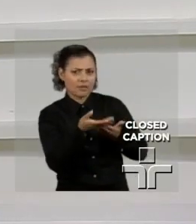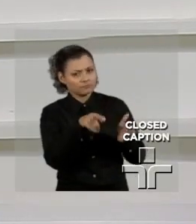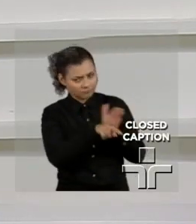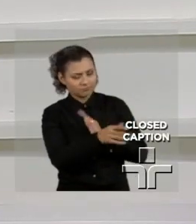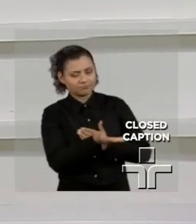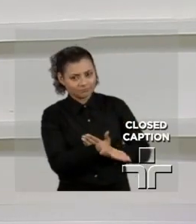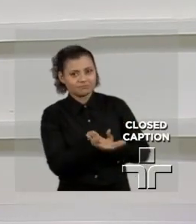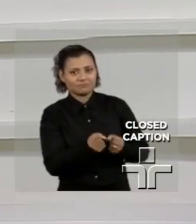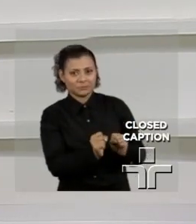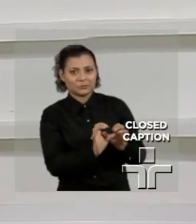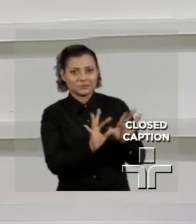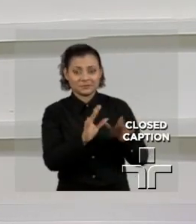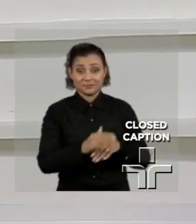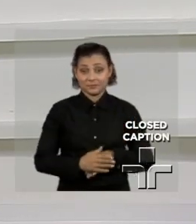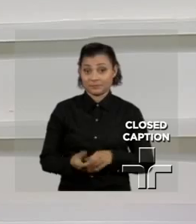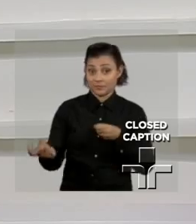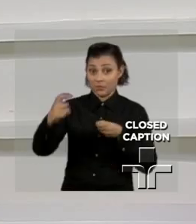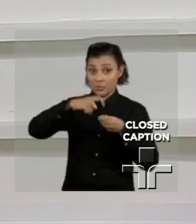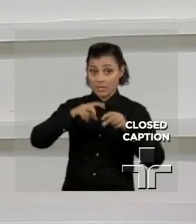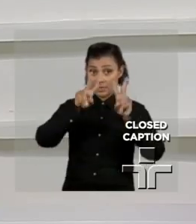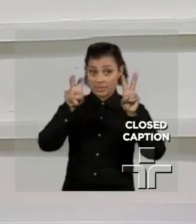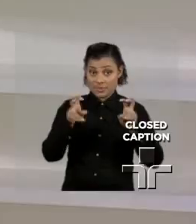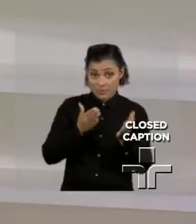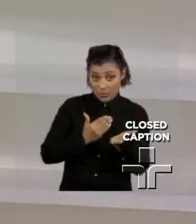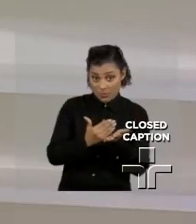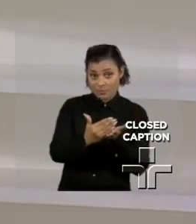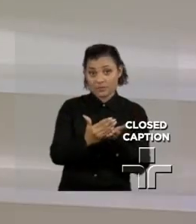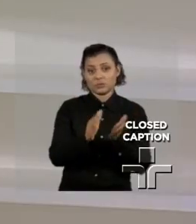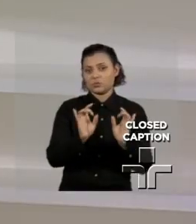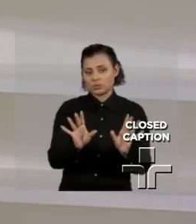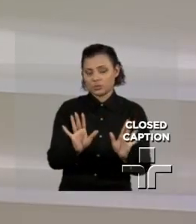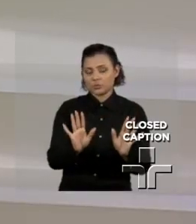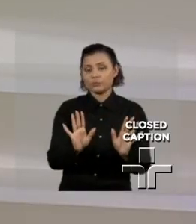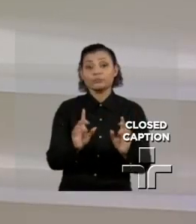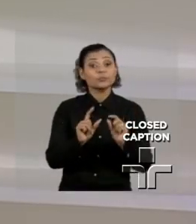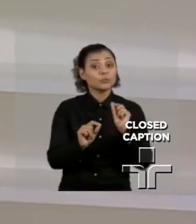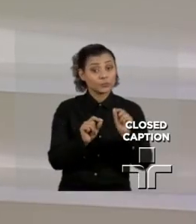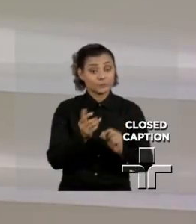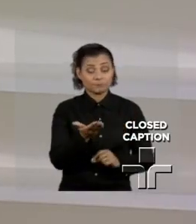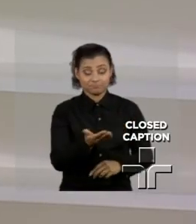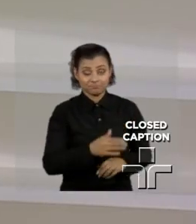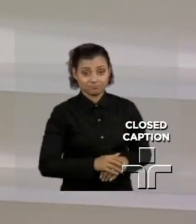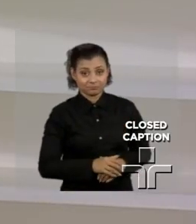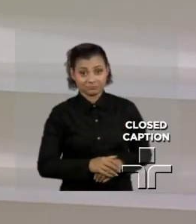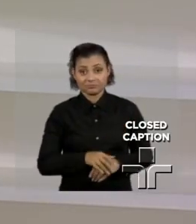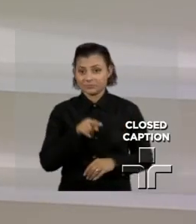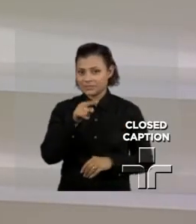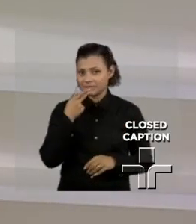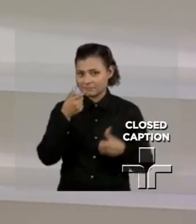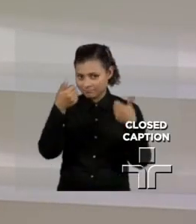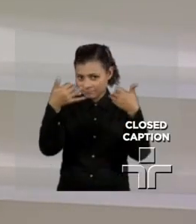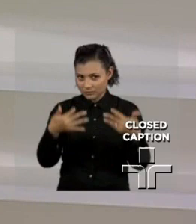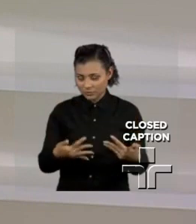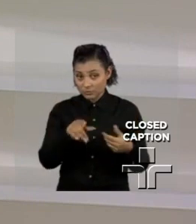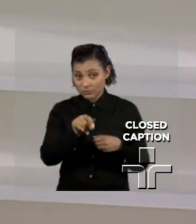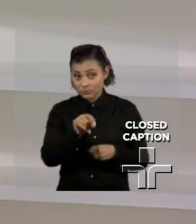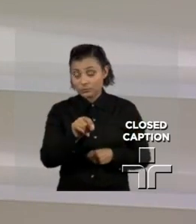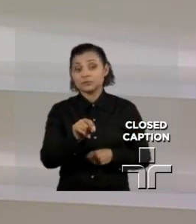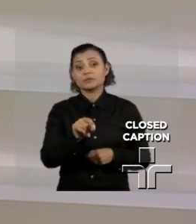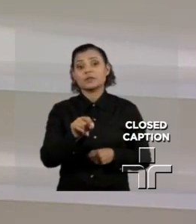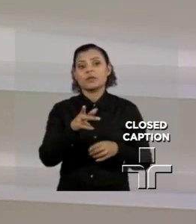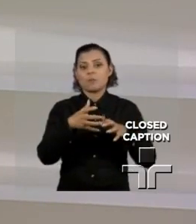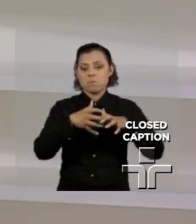fica procurando imitar modelos ou então acaba querendo se beneficiar de maneira própria. Por que os